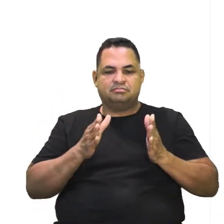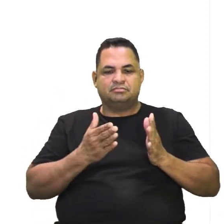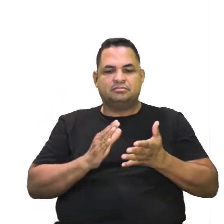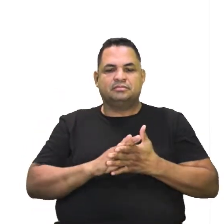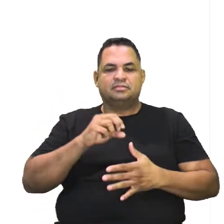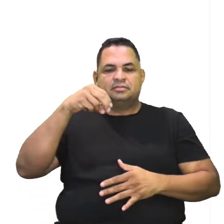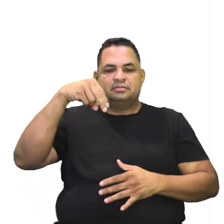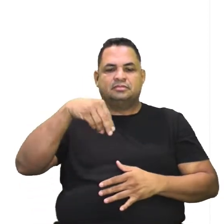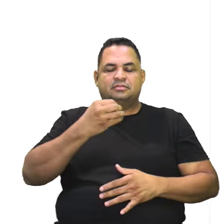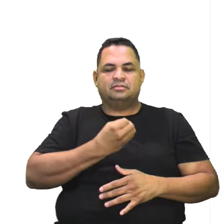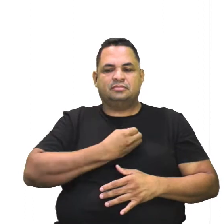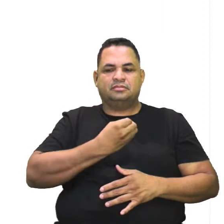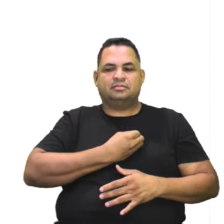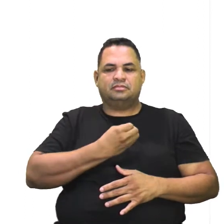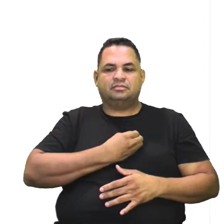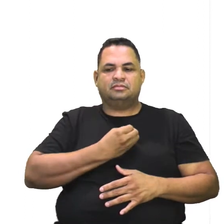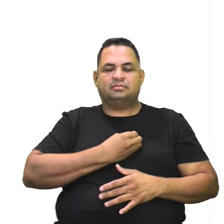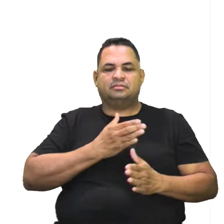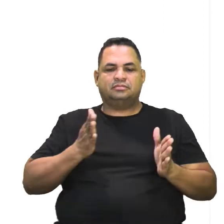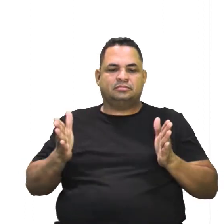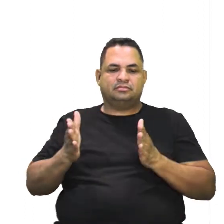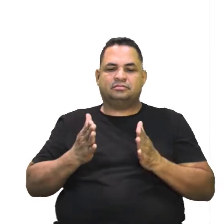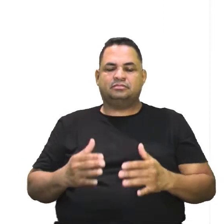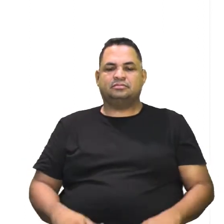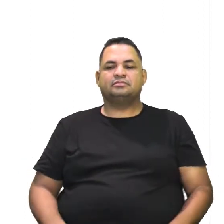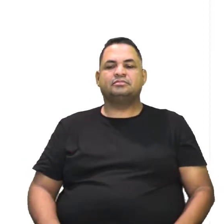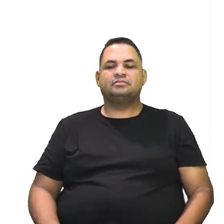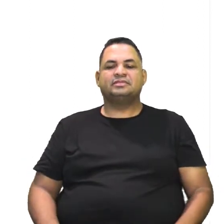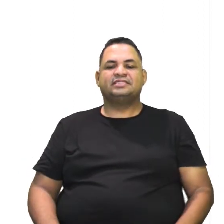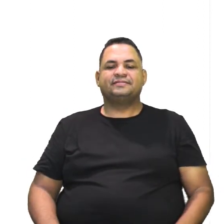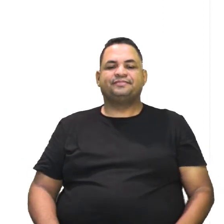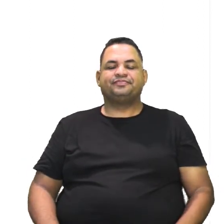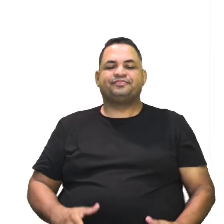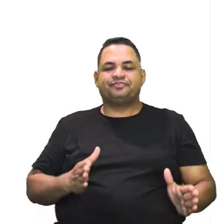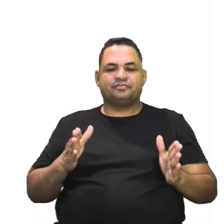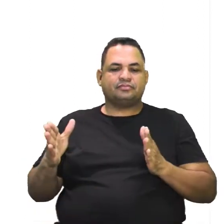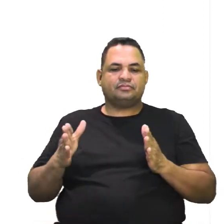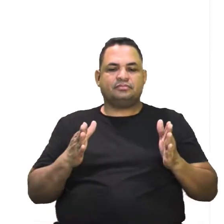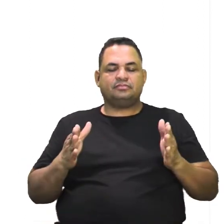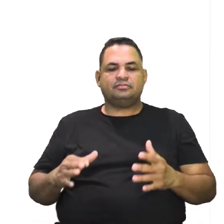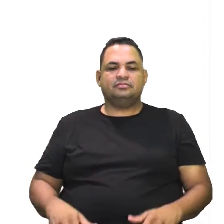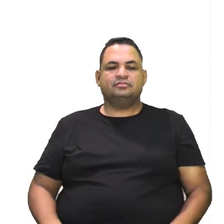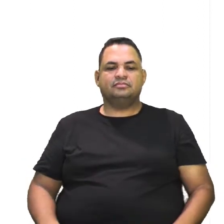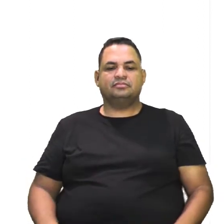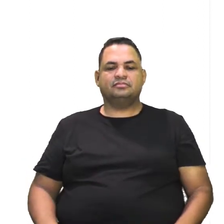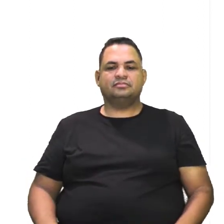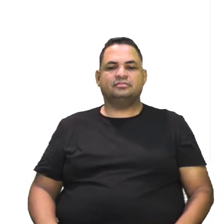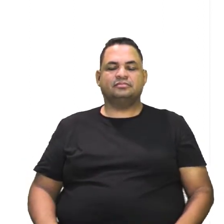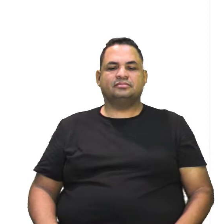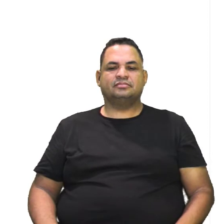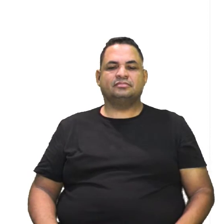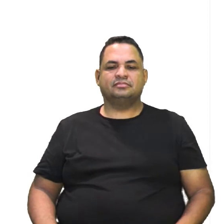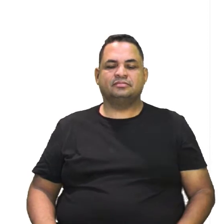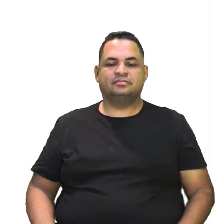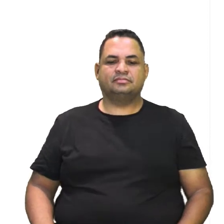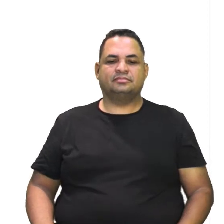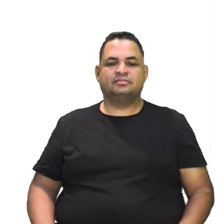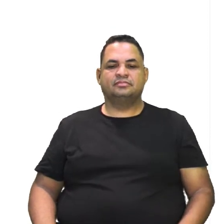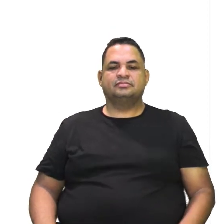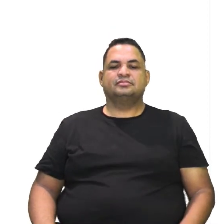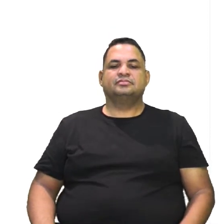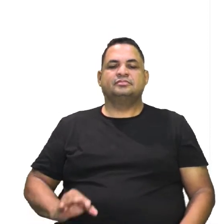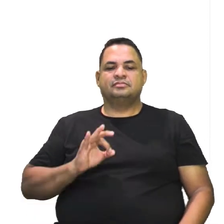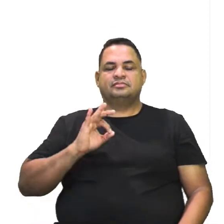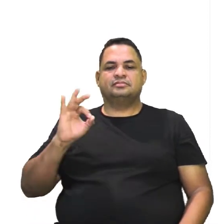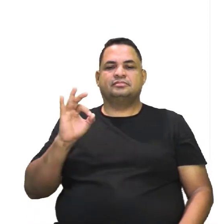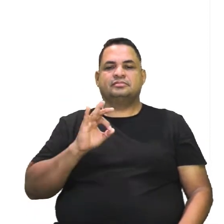E N é o número de períodos. Então, N seria um tempo. Isso. Então, vamos supor que ele me falou que eu quero ter uma